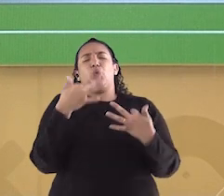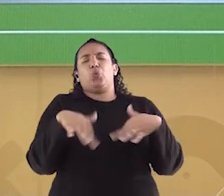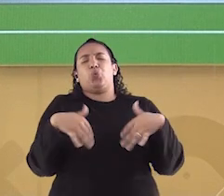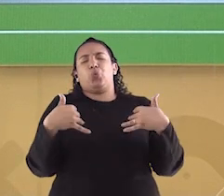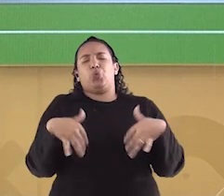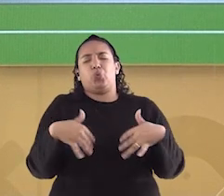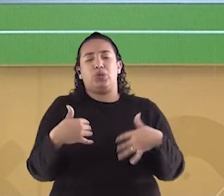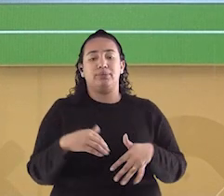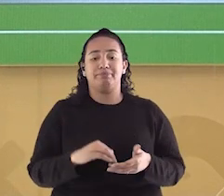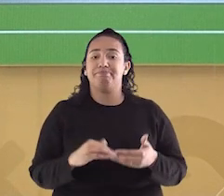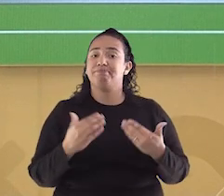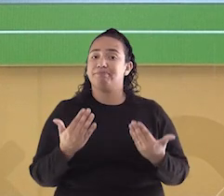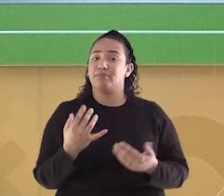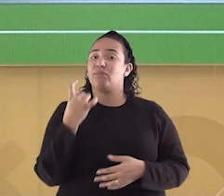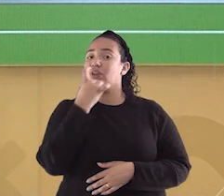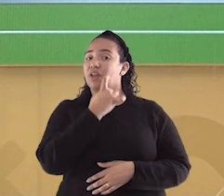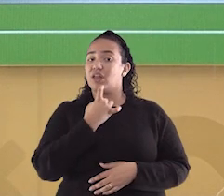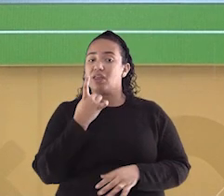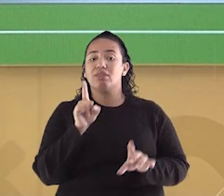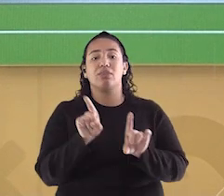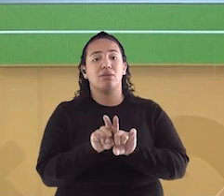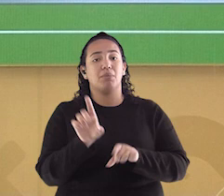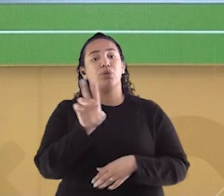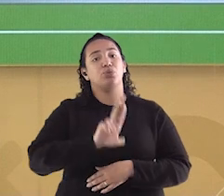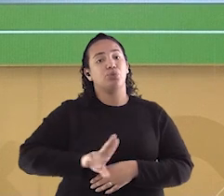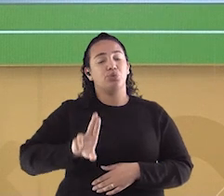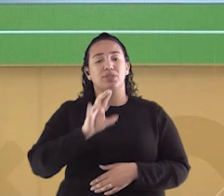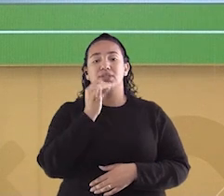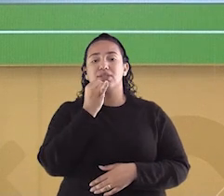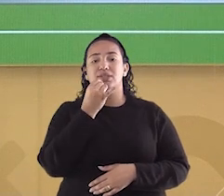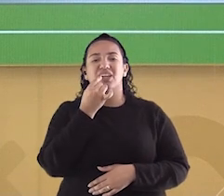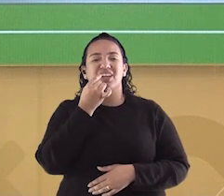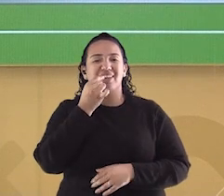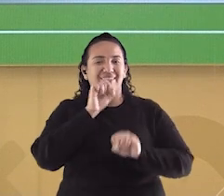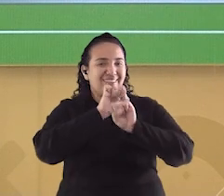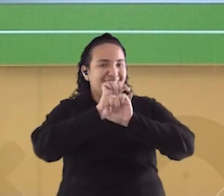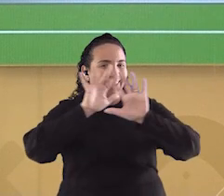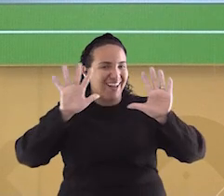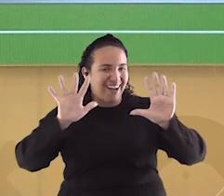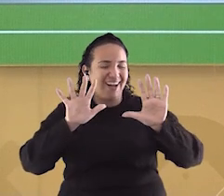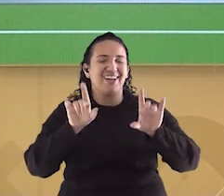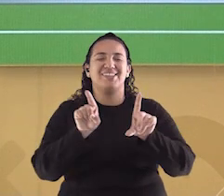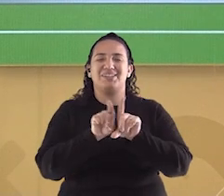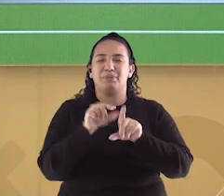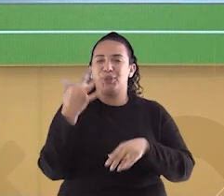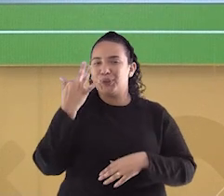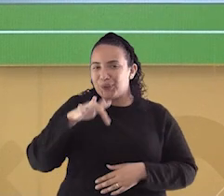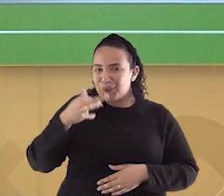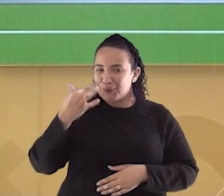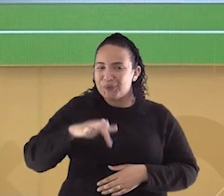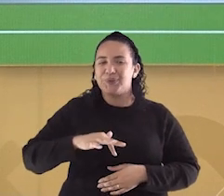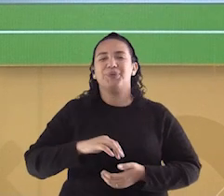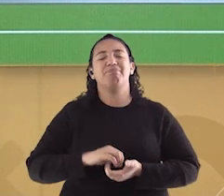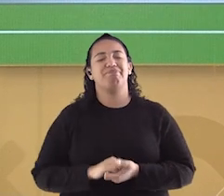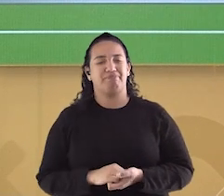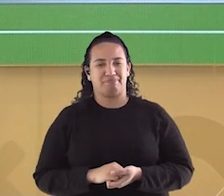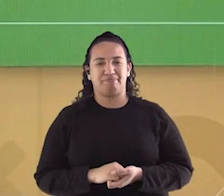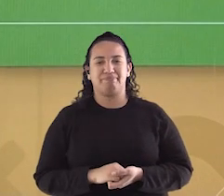problema, cientistas utilizam o laser também em procedimentos de clareamento dentário, tratamento de dores e regeneração de tecidos.